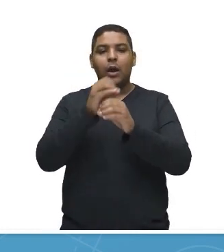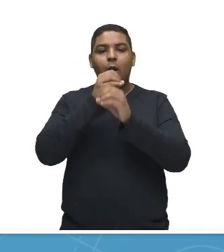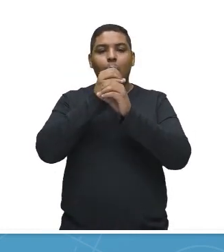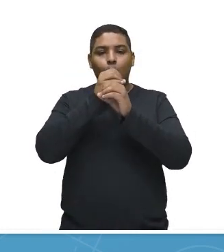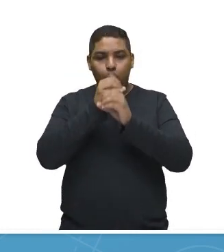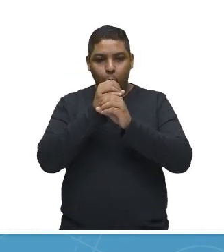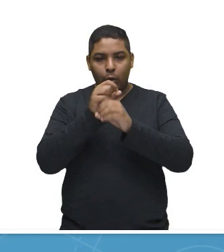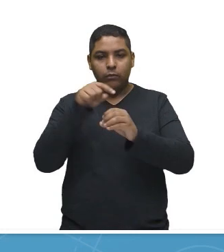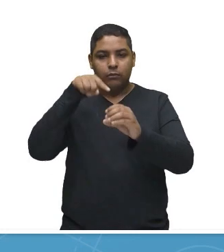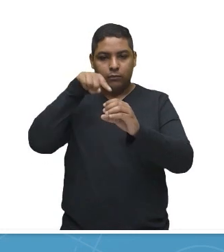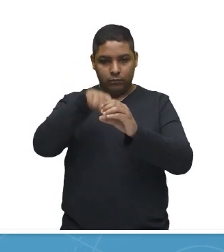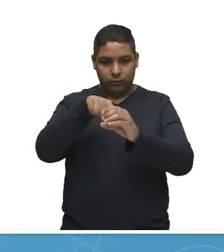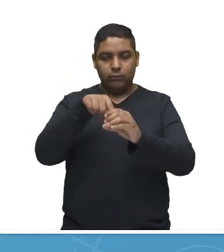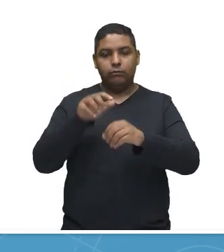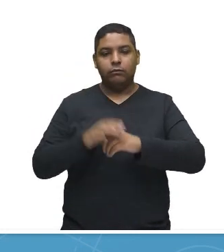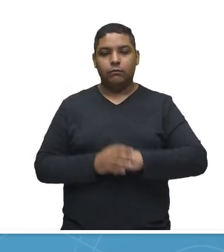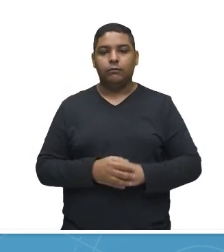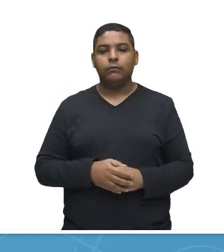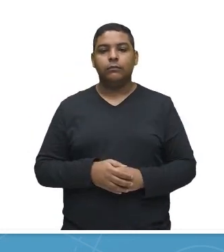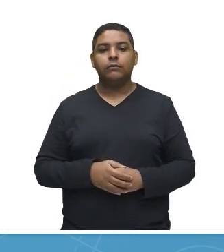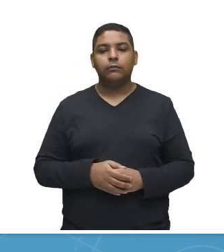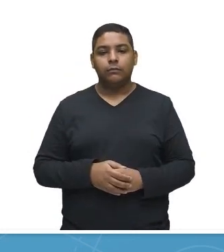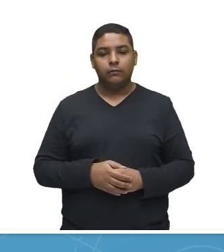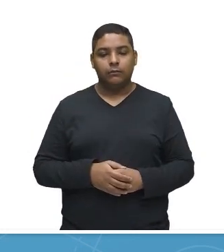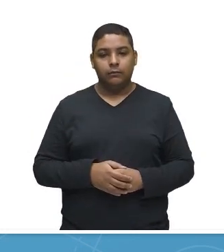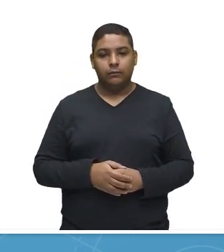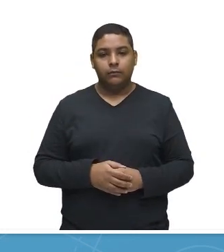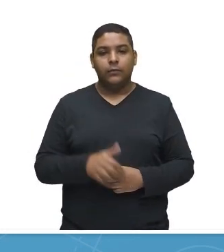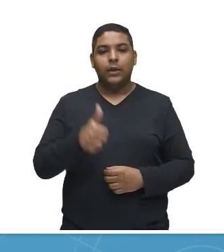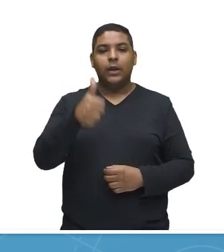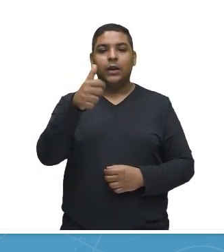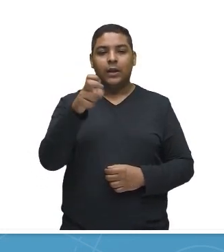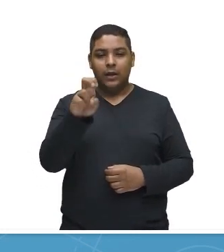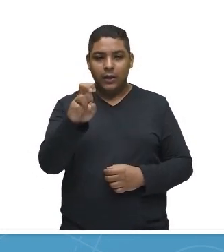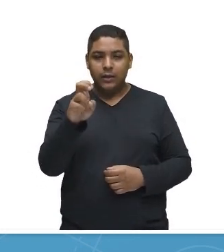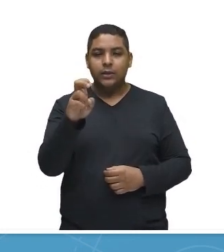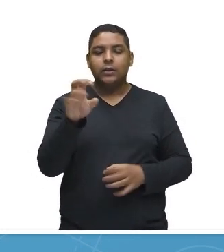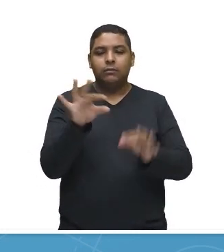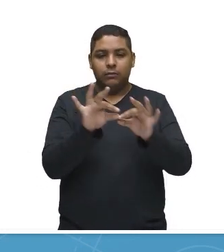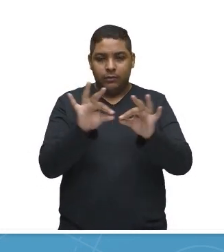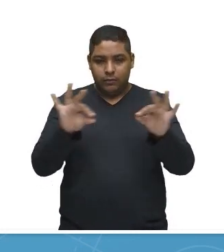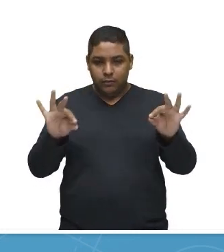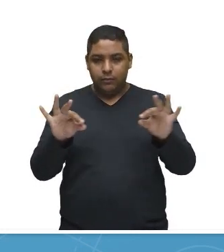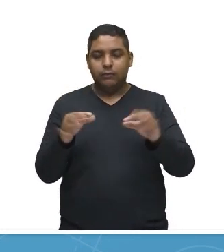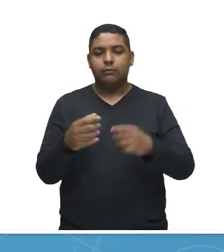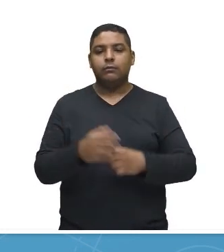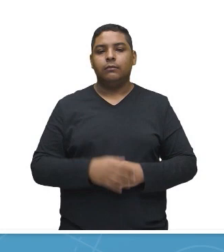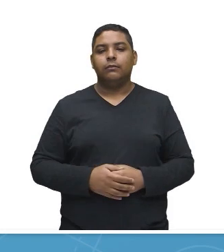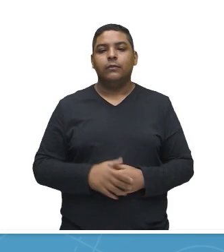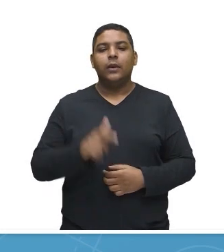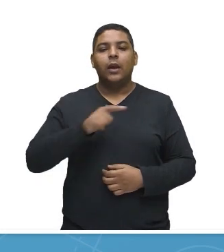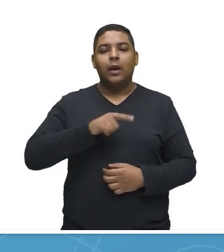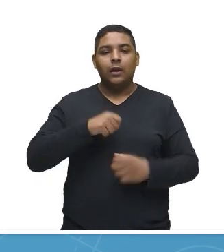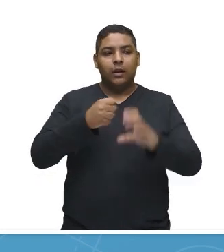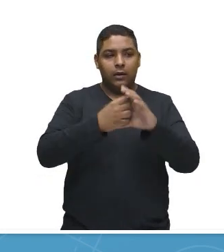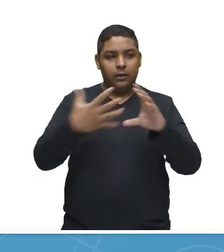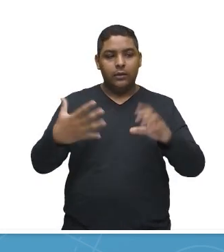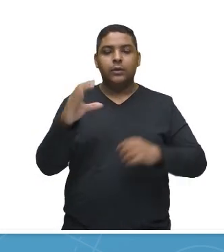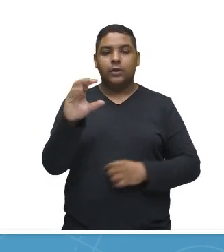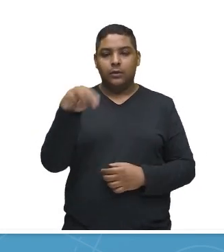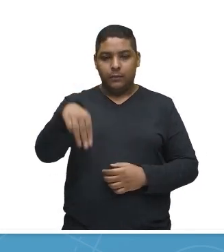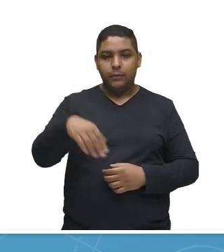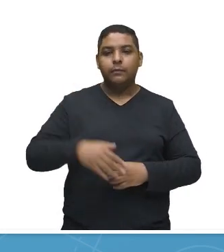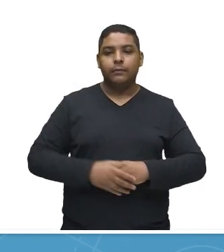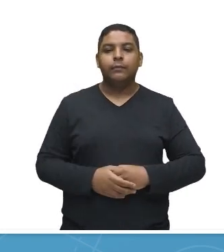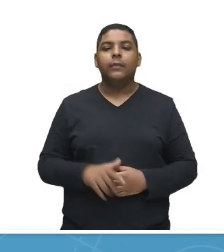uma pequena seta de aproximadamente 15 centímetros. Por essas características já dá para a gente perceber que é uma